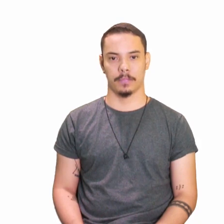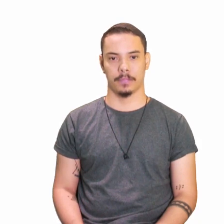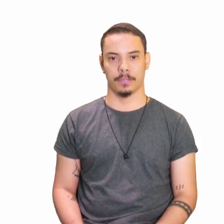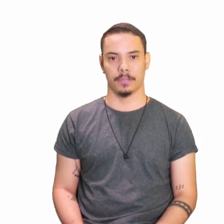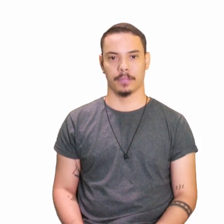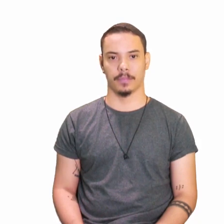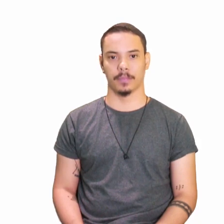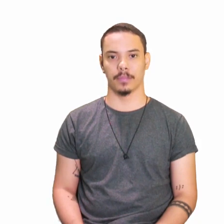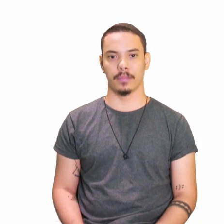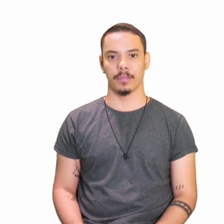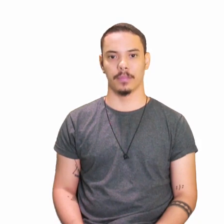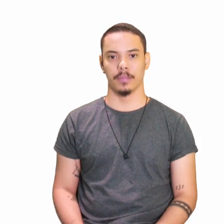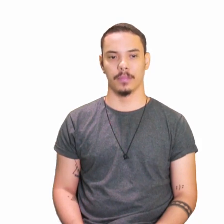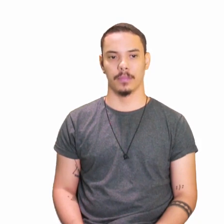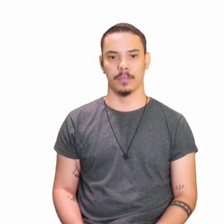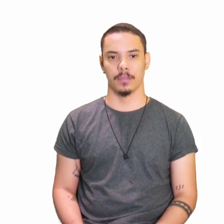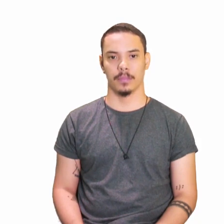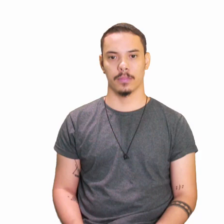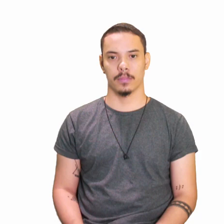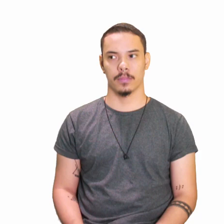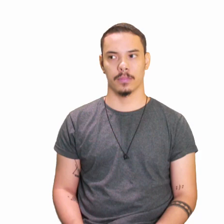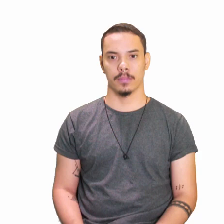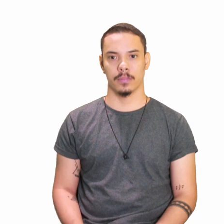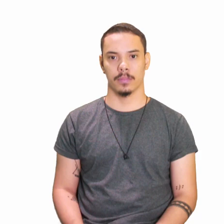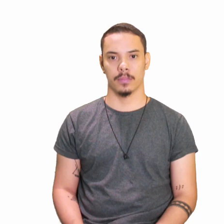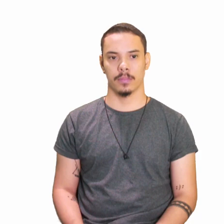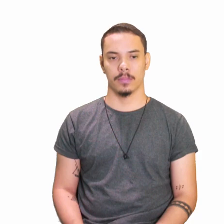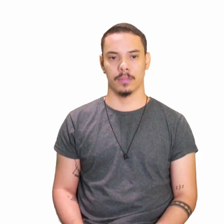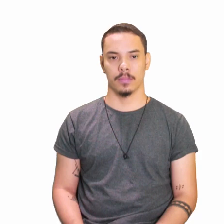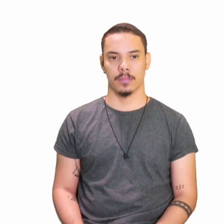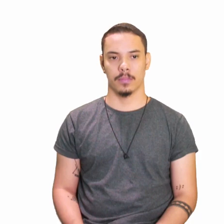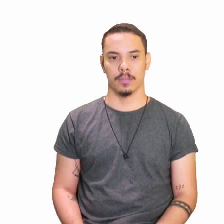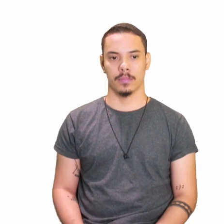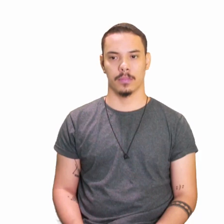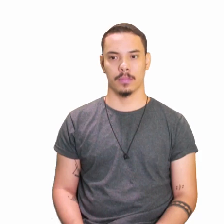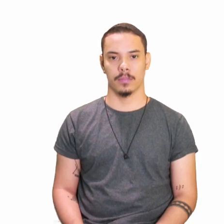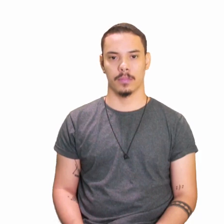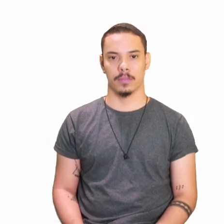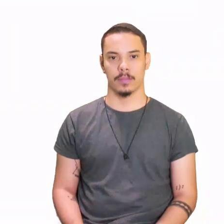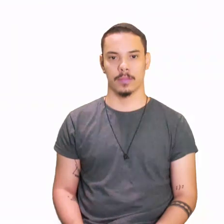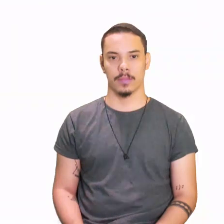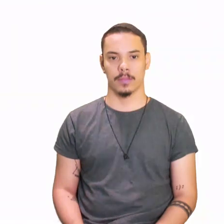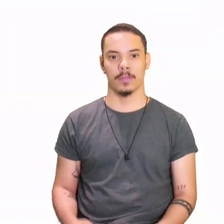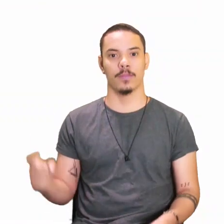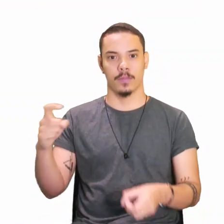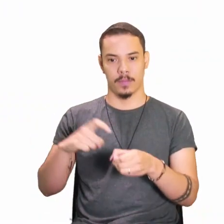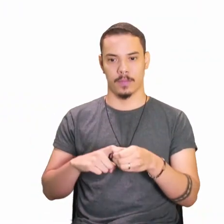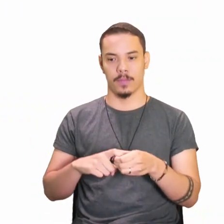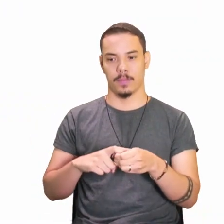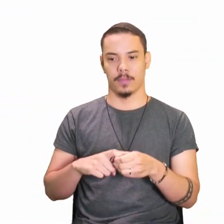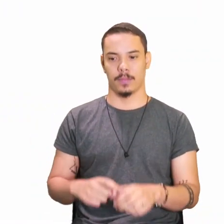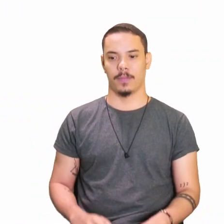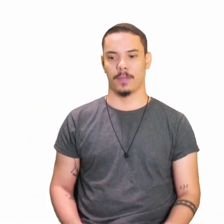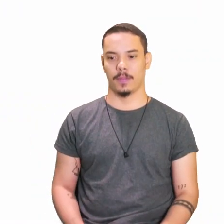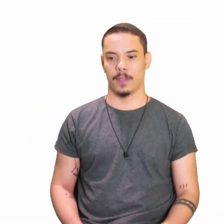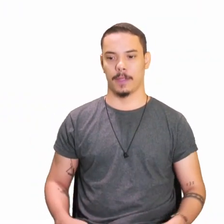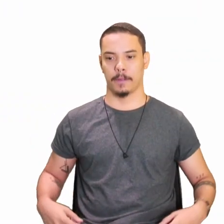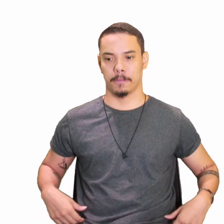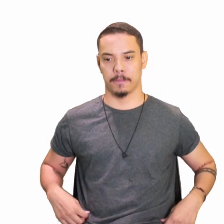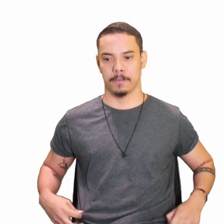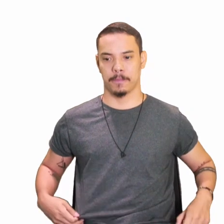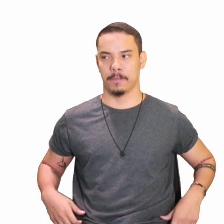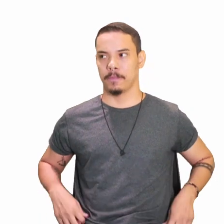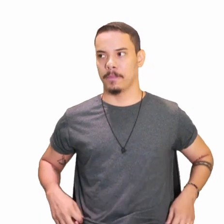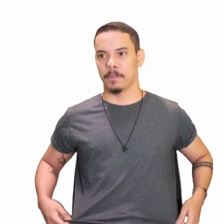voltar aqui vamos lá quando que são os verbos regulares quando Opa voltou duas vezes os